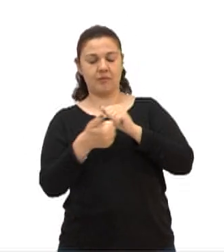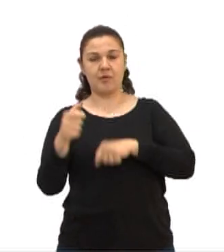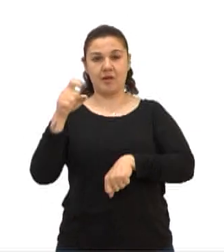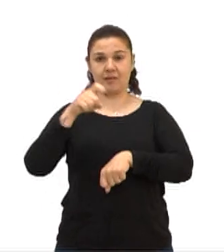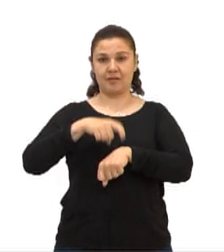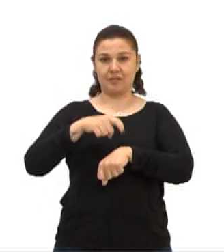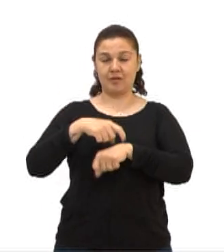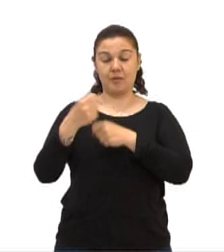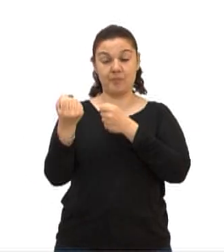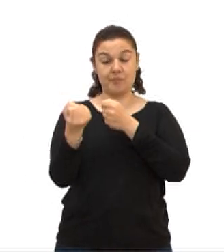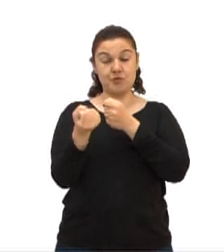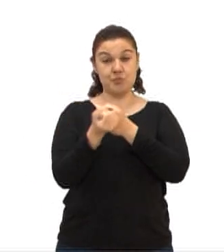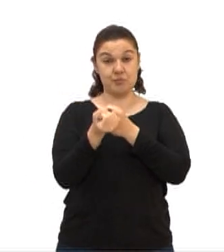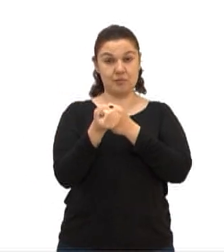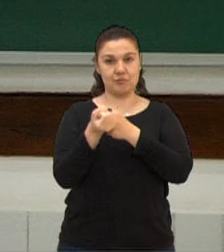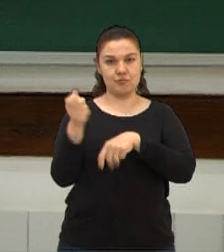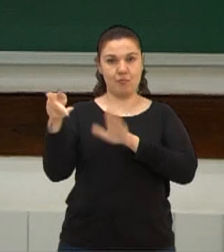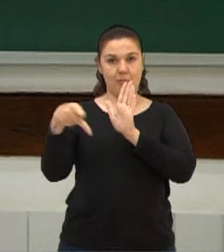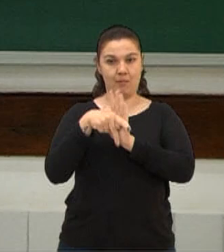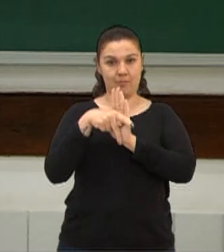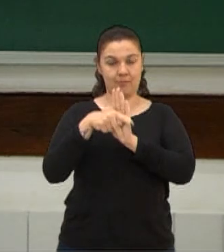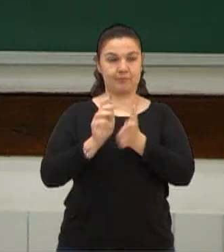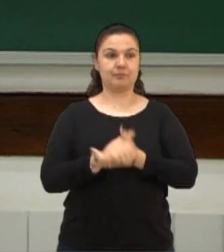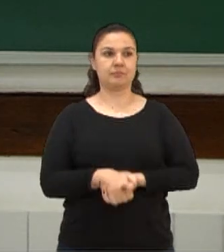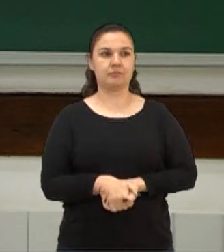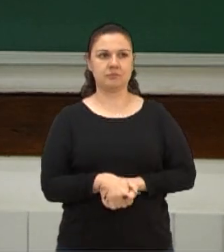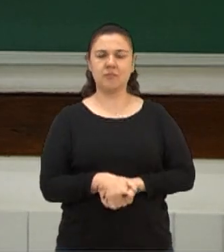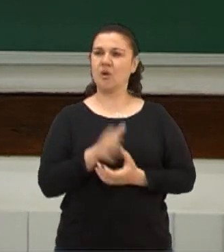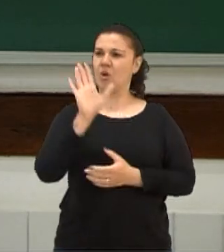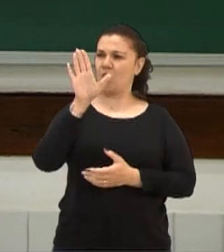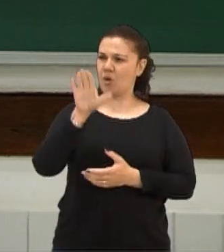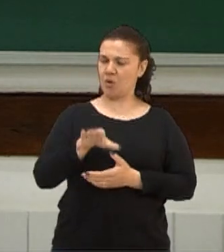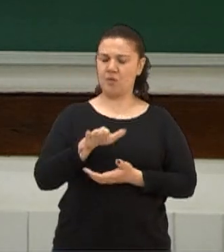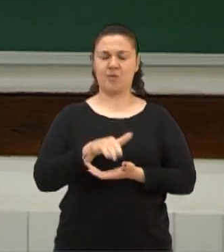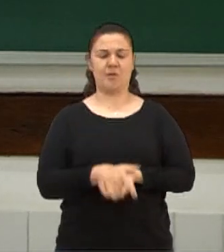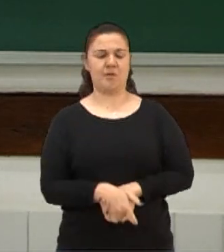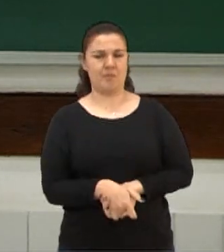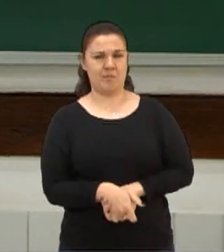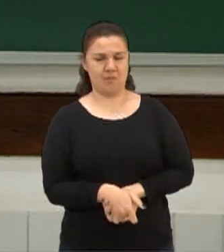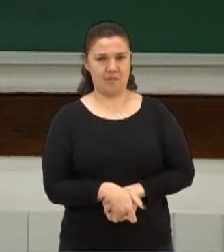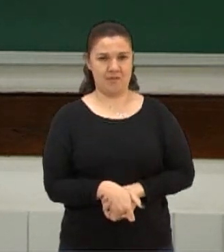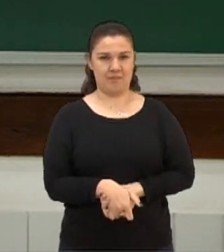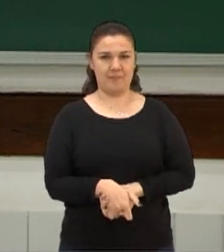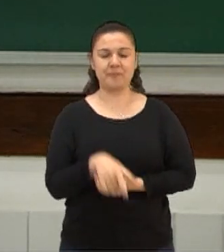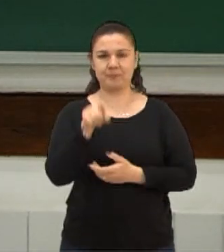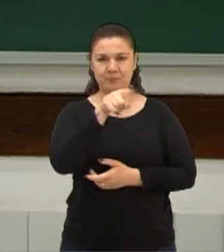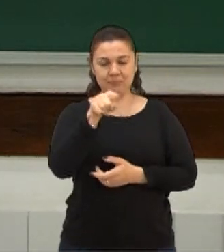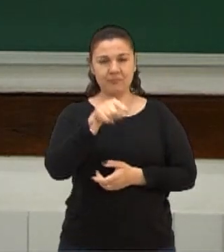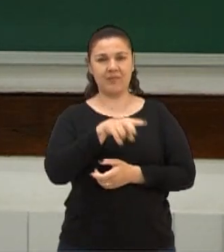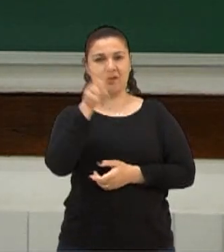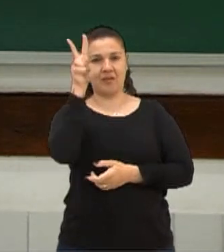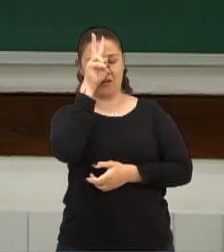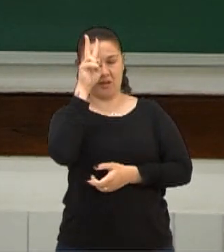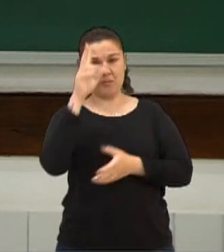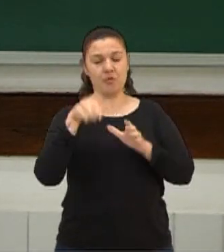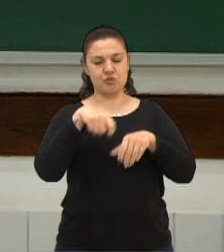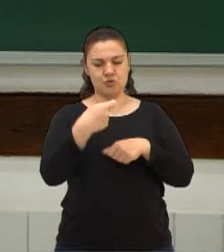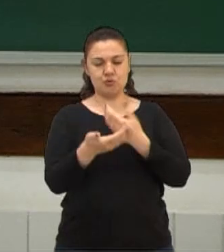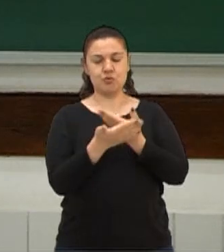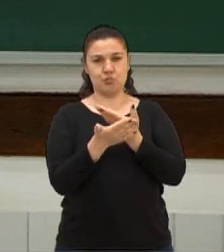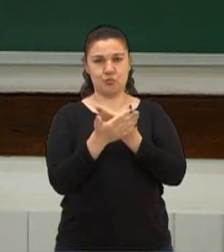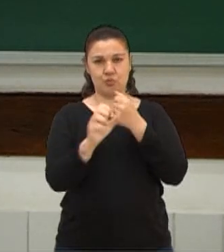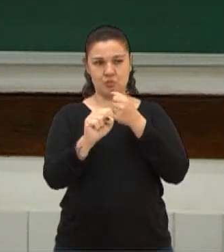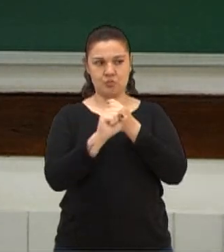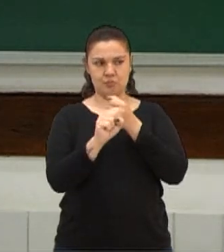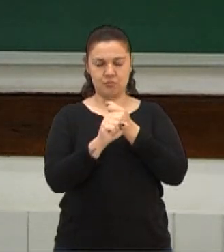um substantivo próprio? Nossa, professor, como assim? Não entendi agora. Lembra quando nós falamos de substantivos? Nós tínhamos